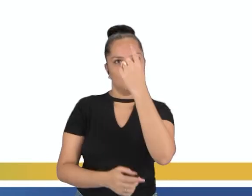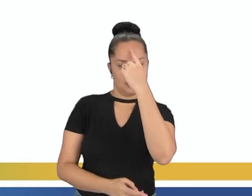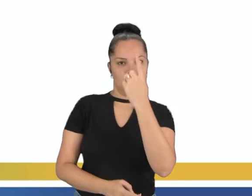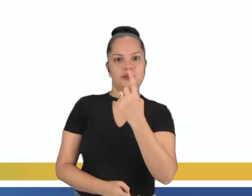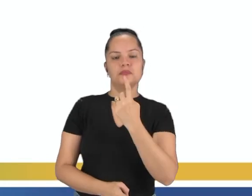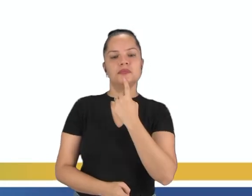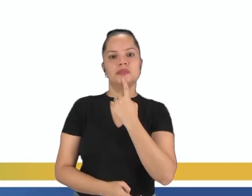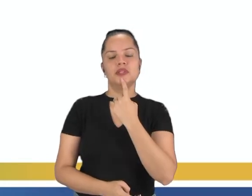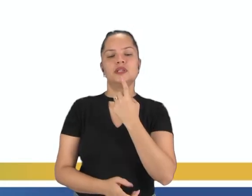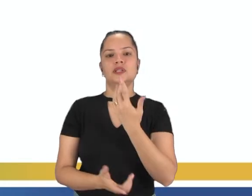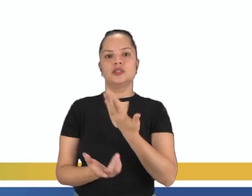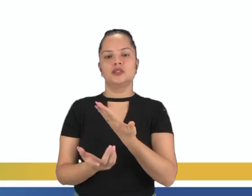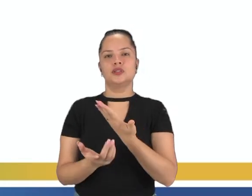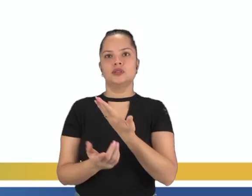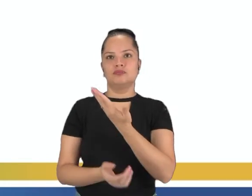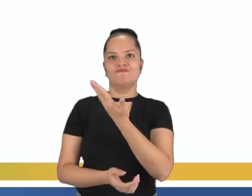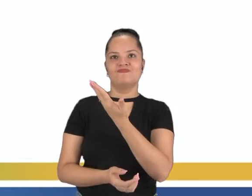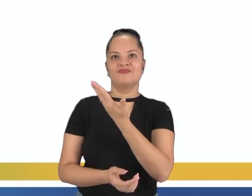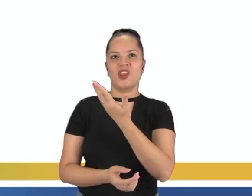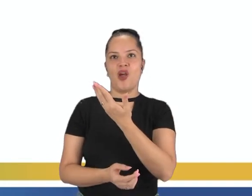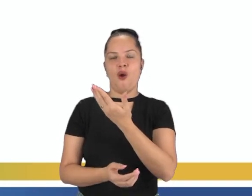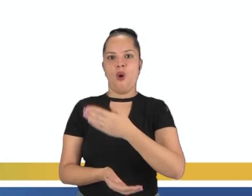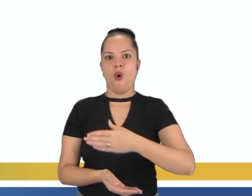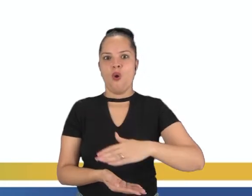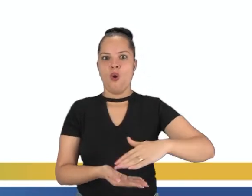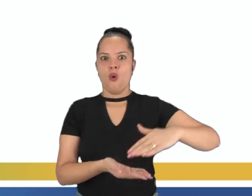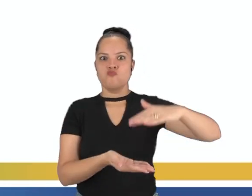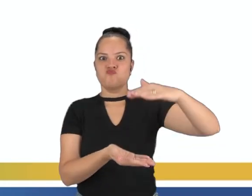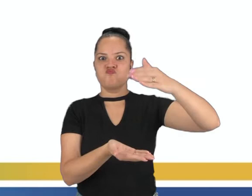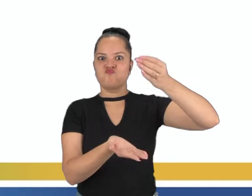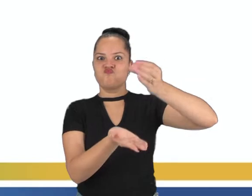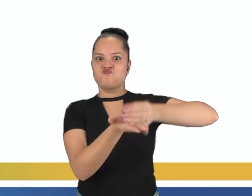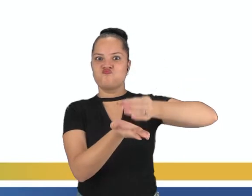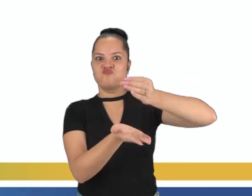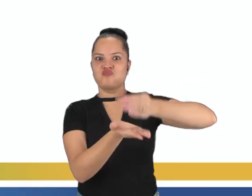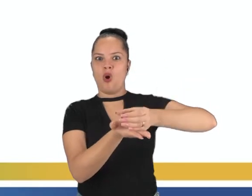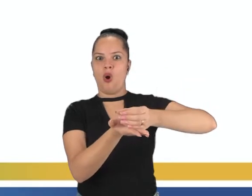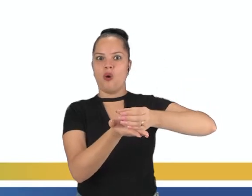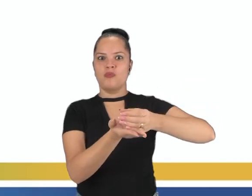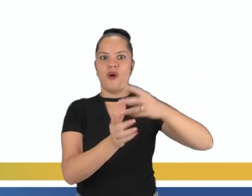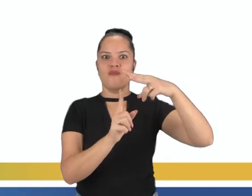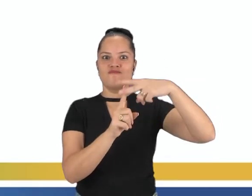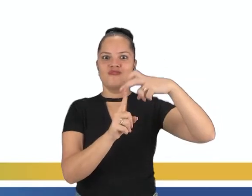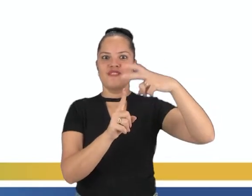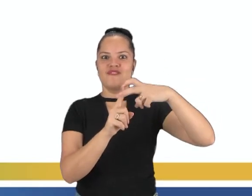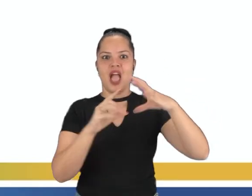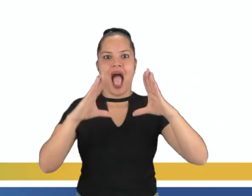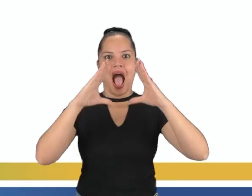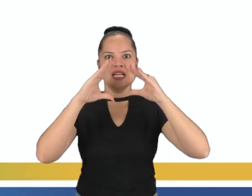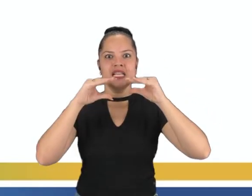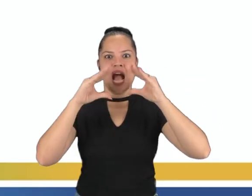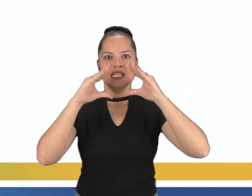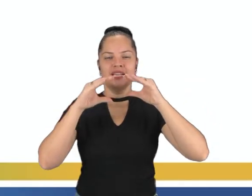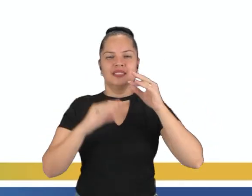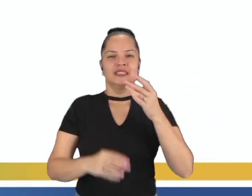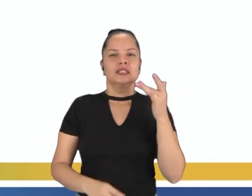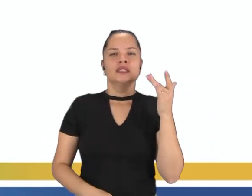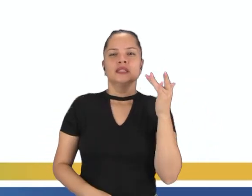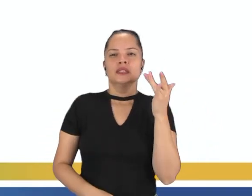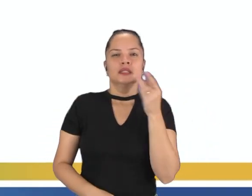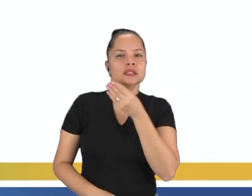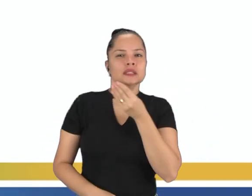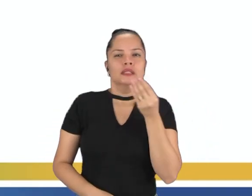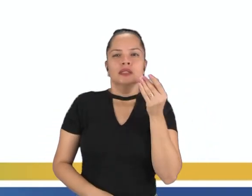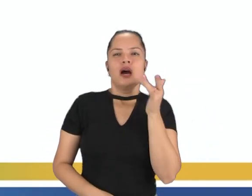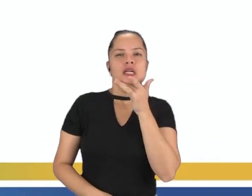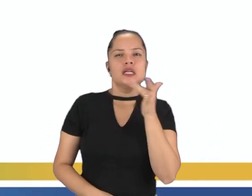aí. Você vê aí um copão de refrigerante, né, com um sanduíche para lá de chamativo, chega a dar água na boca. Então, você olhar para essa imagem, como a gente falou